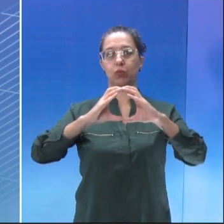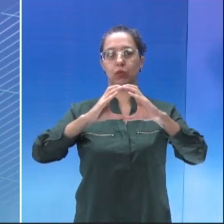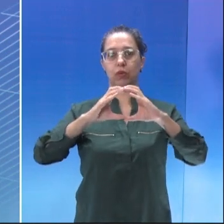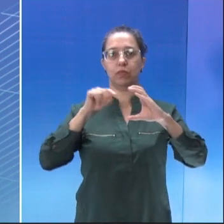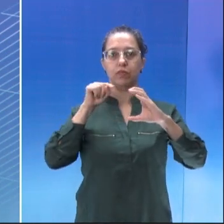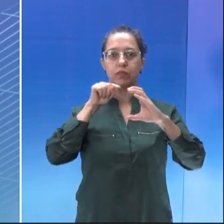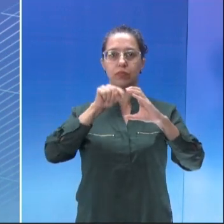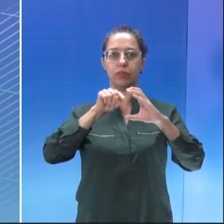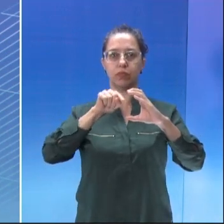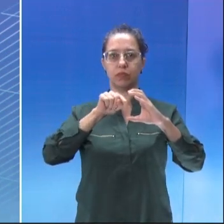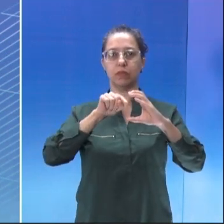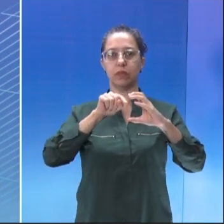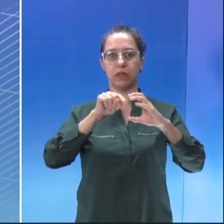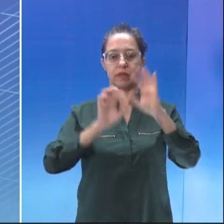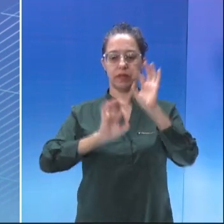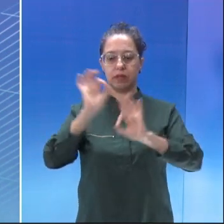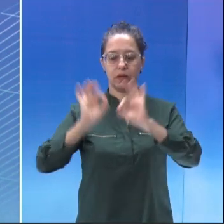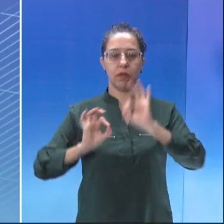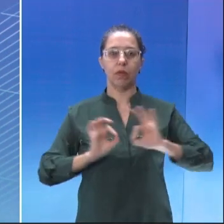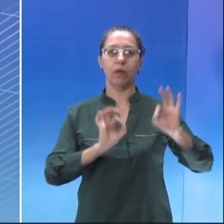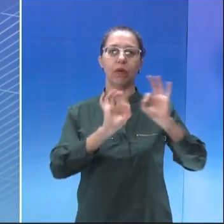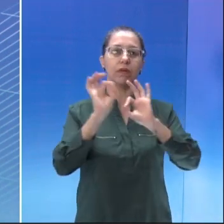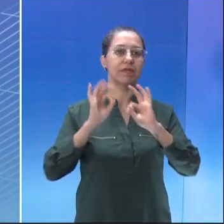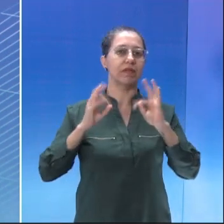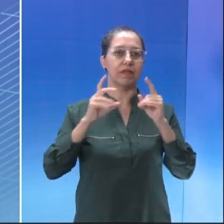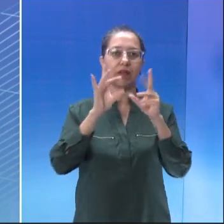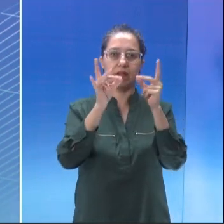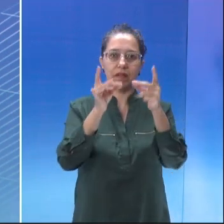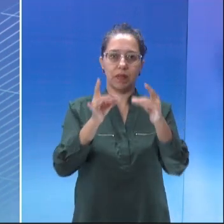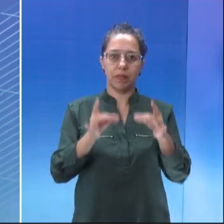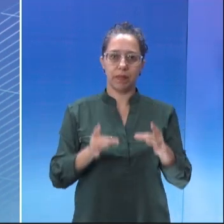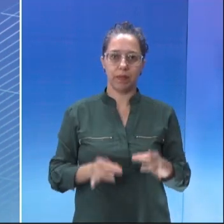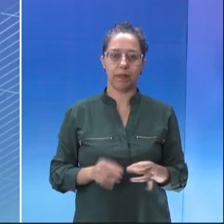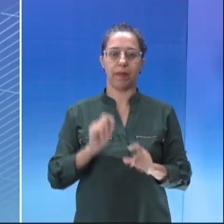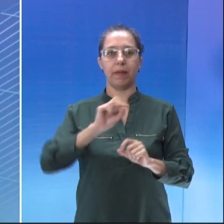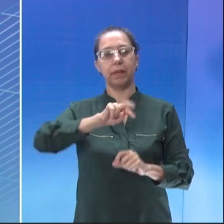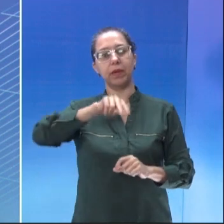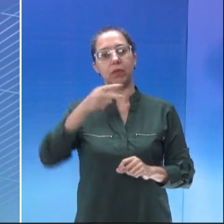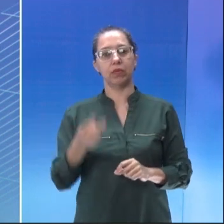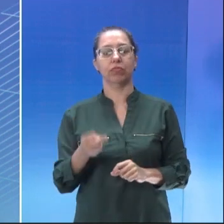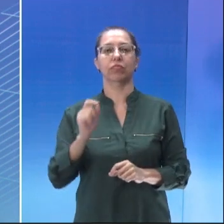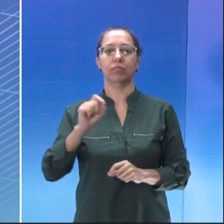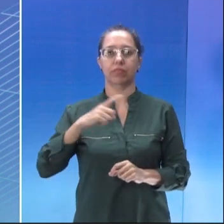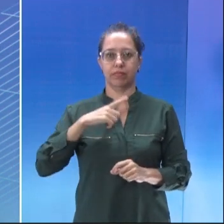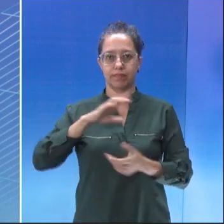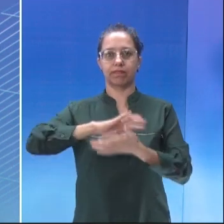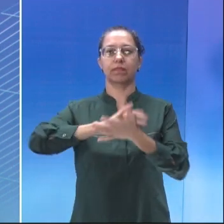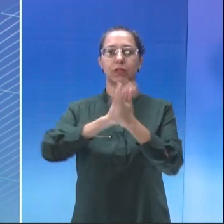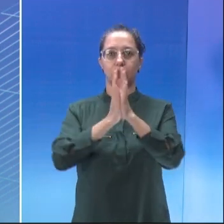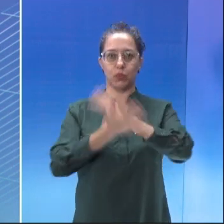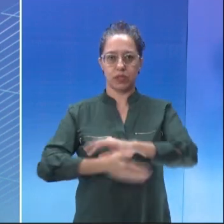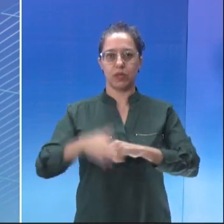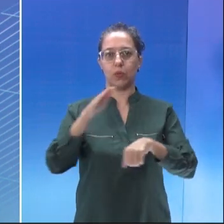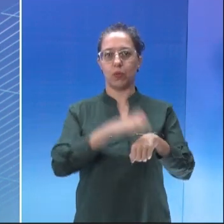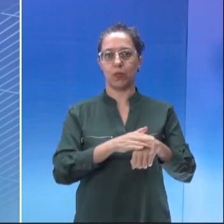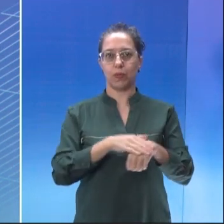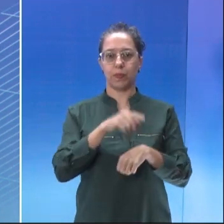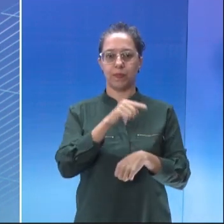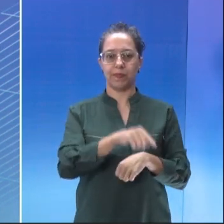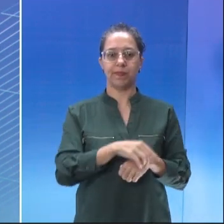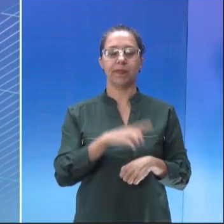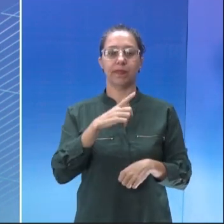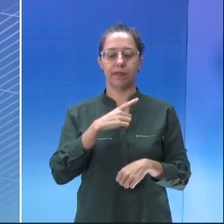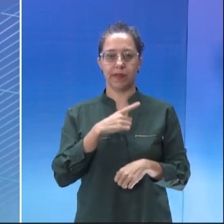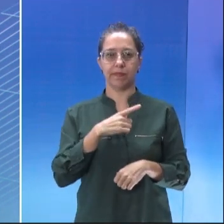suas organelas, até mesmo a sua membrana, para poder realizar a sua morte. Então ela tem todo